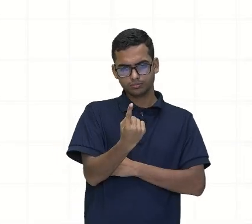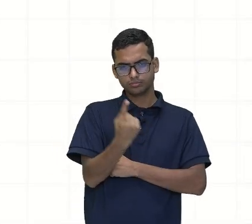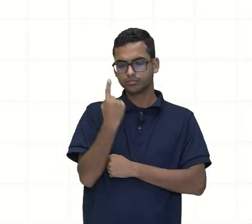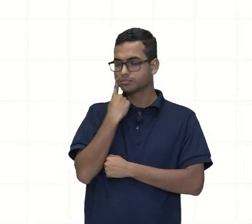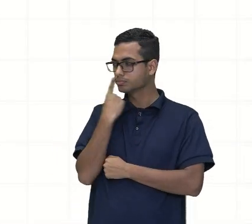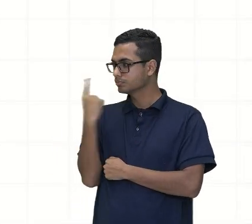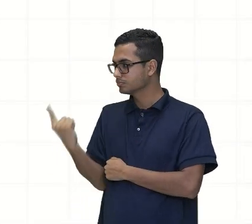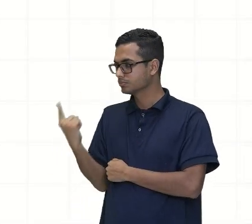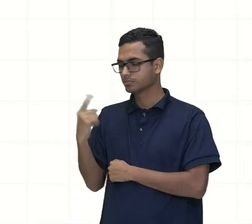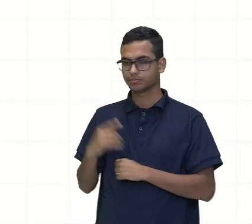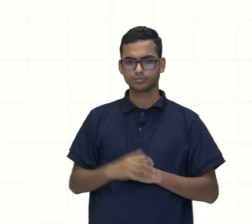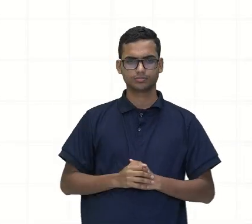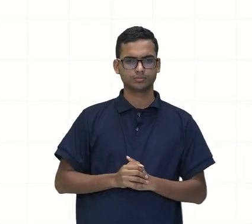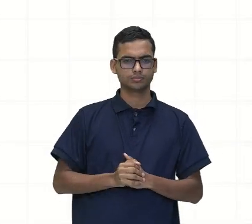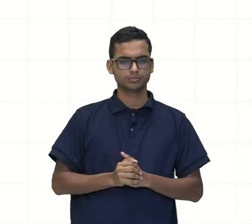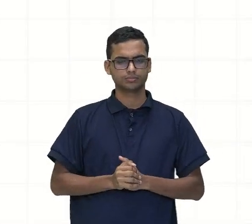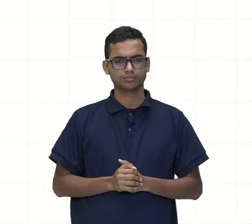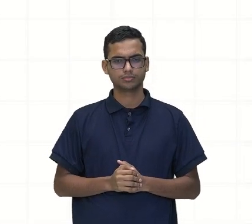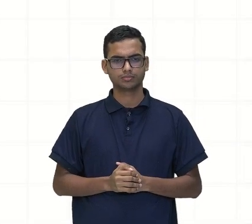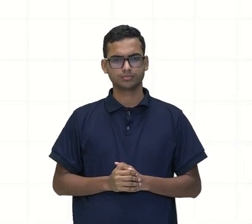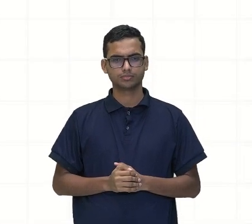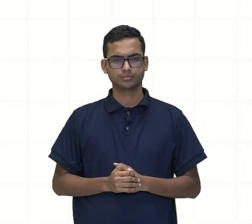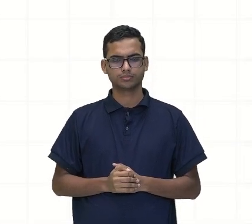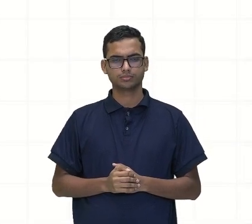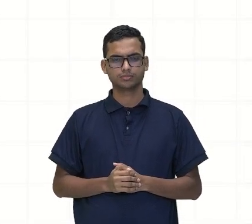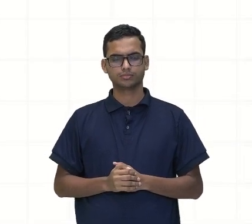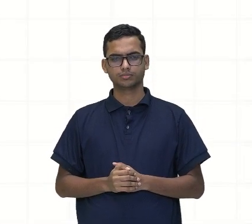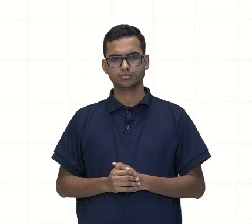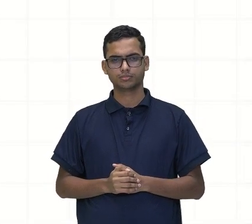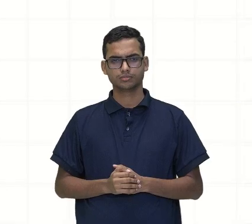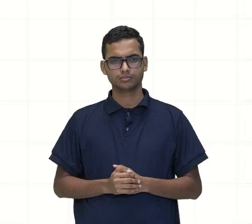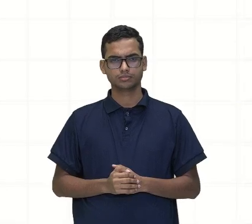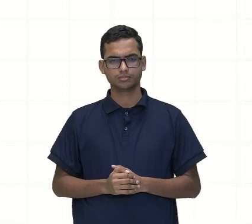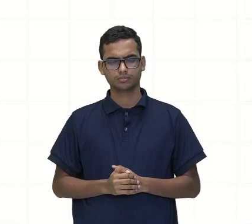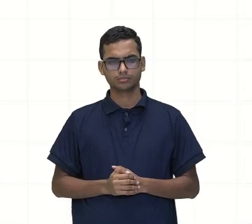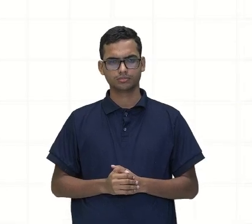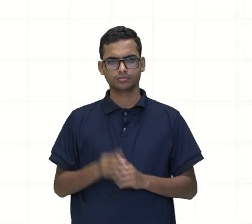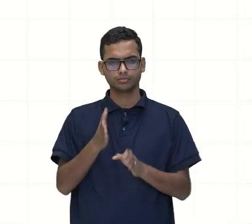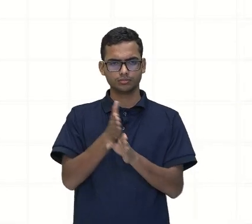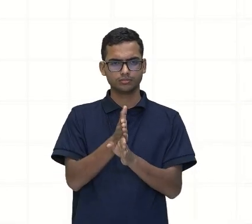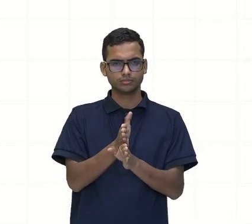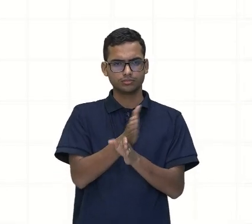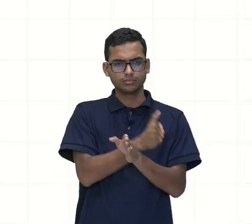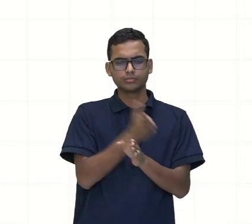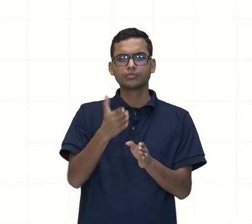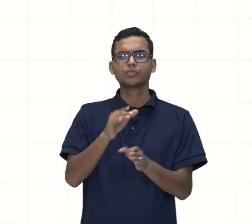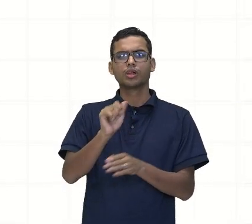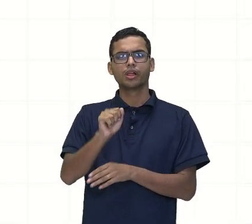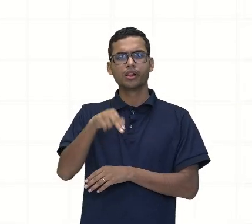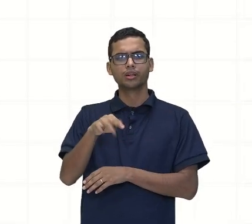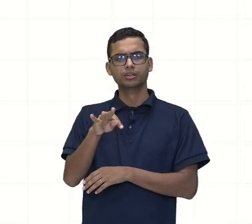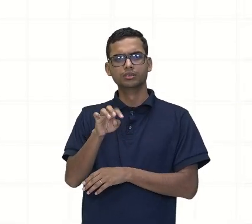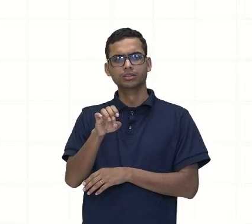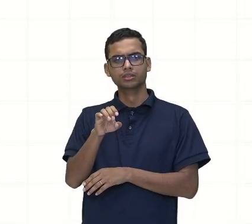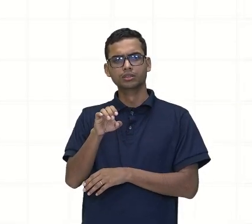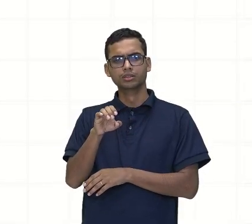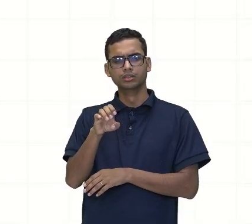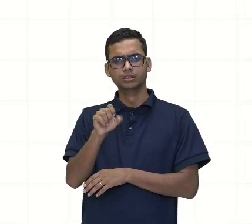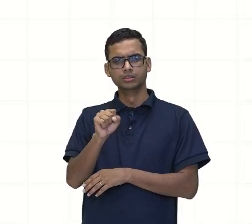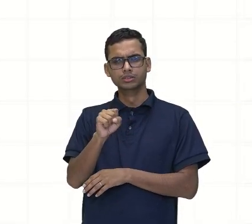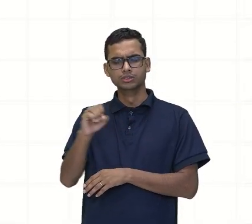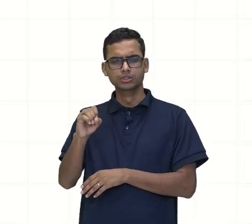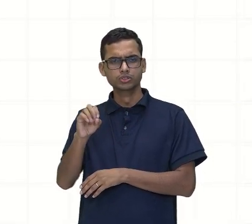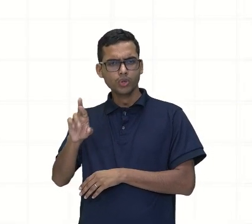2 é o menos 1. Agora, a gente vai ver o antecessor. O antecessor de um número